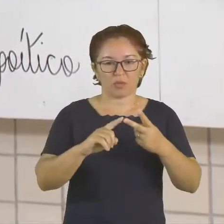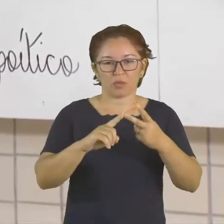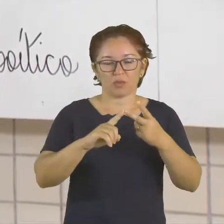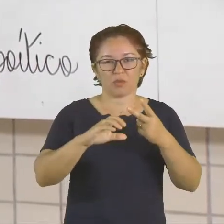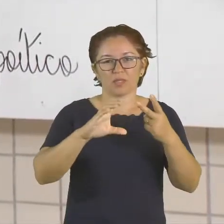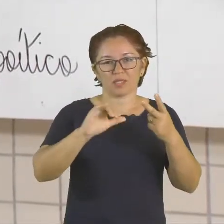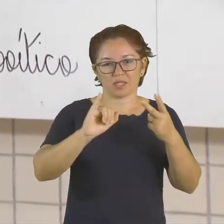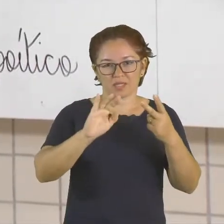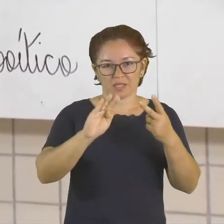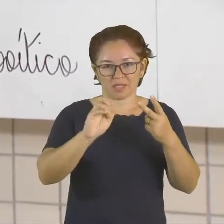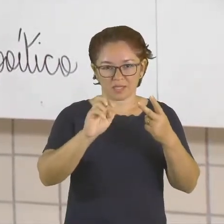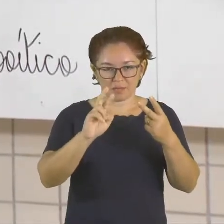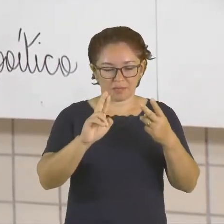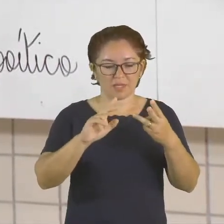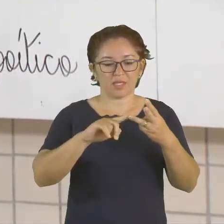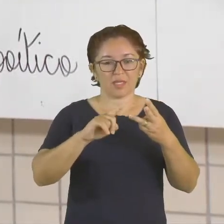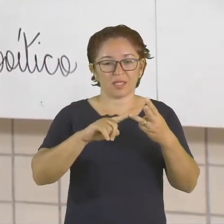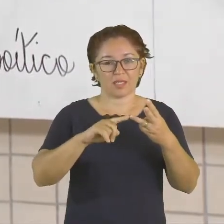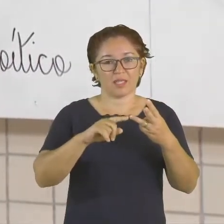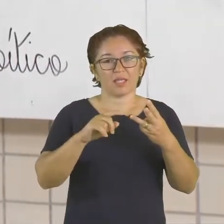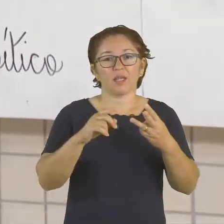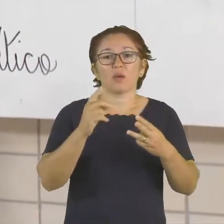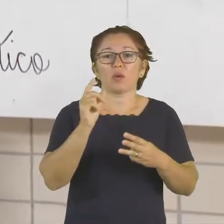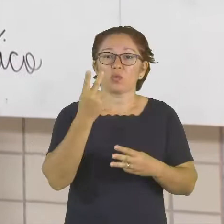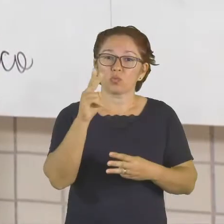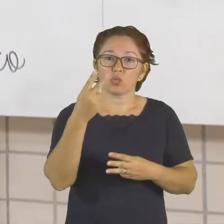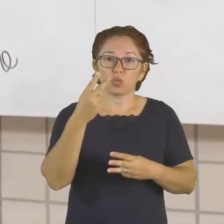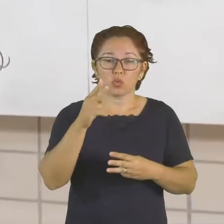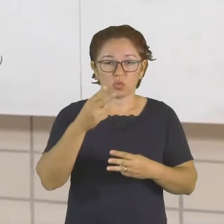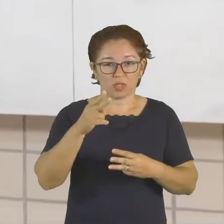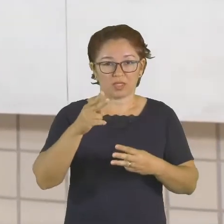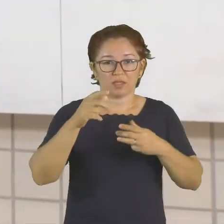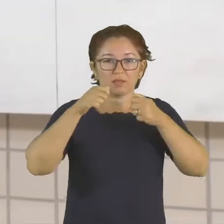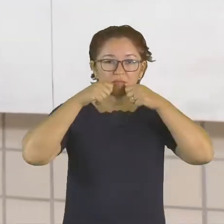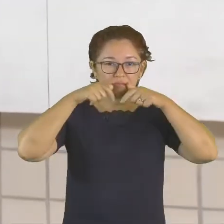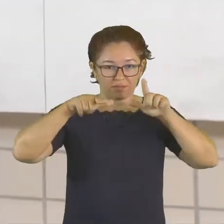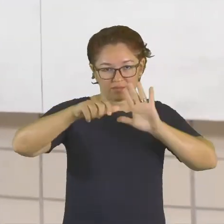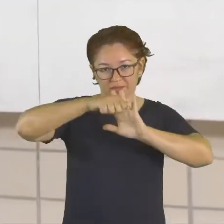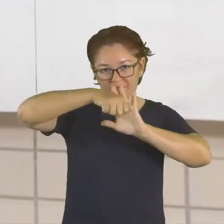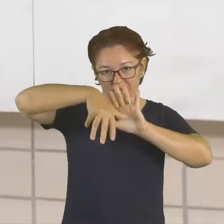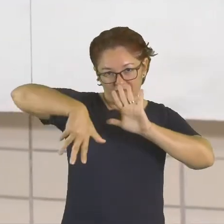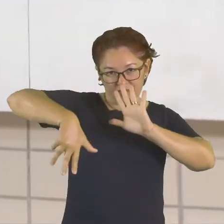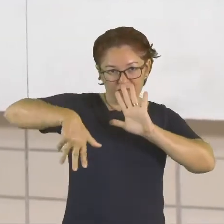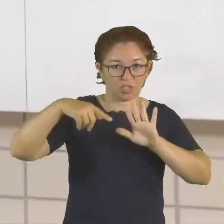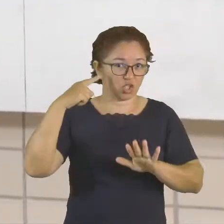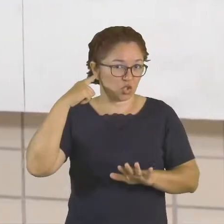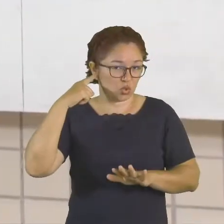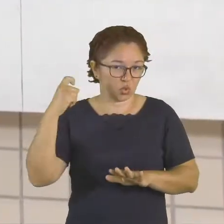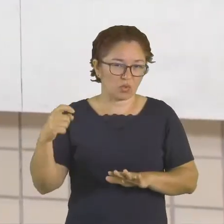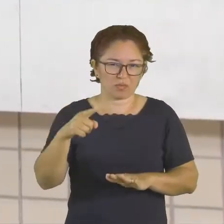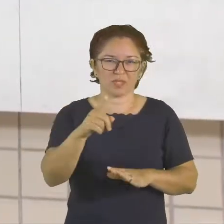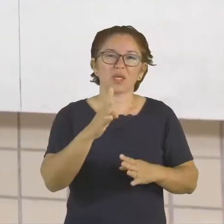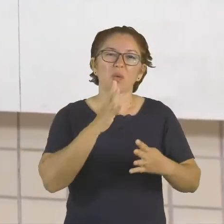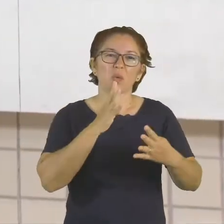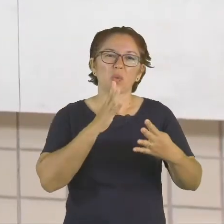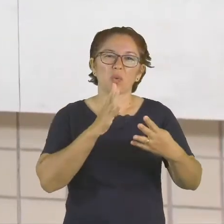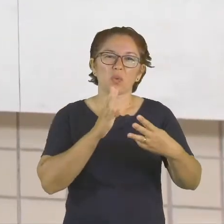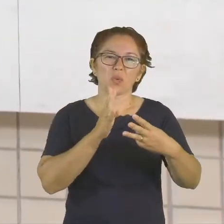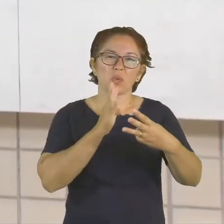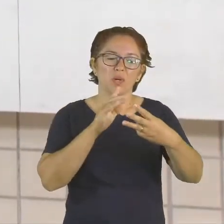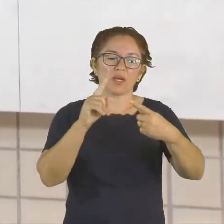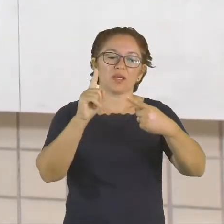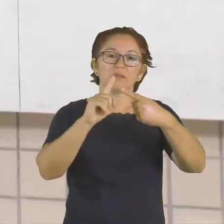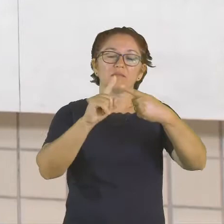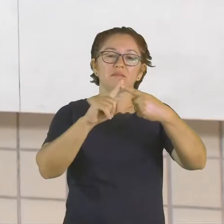linguagem, especificamente figuras de som. Vocês já ouviram falar em poema concreto? Com certeza vocês já